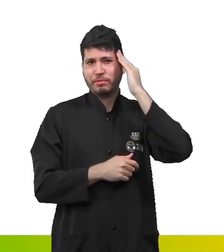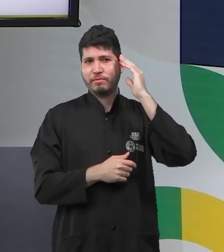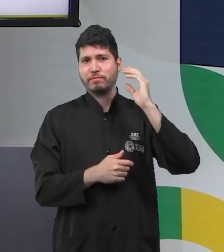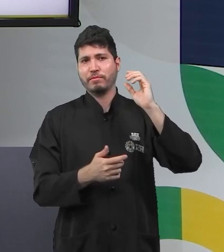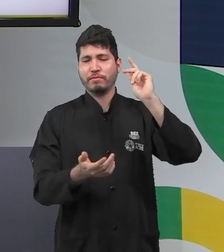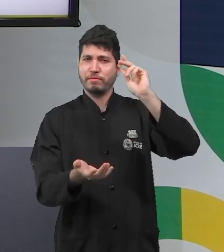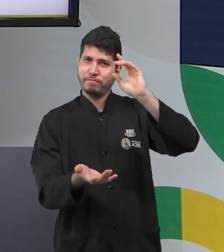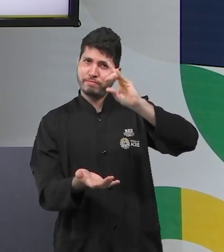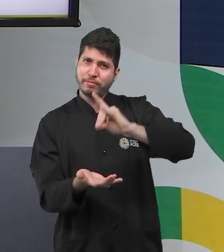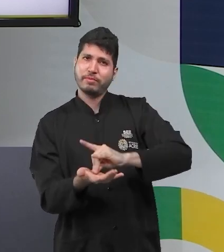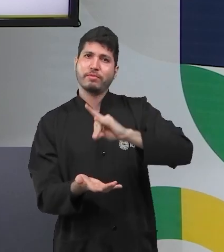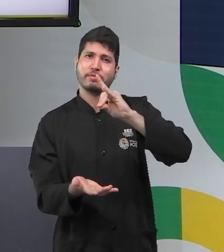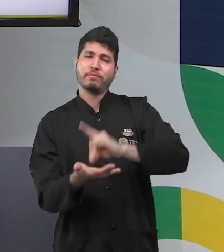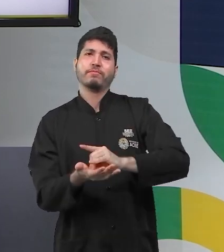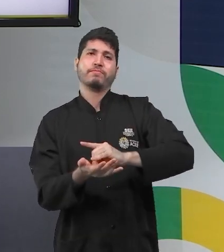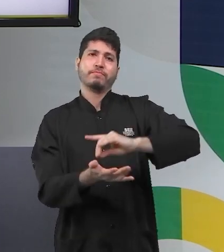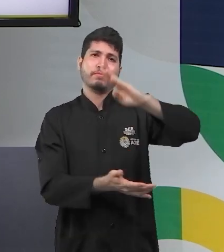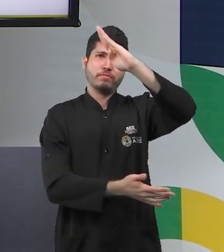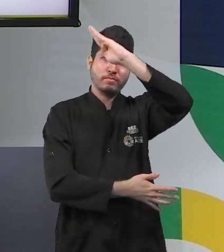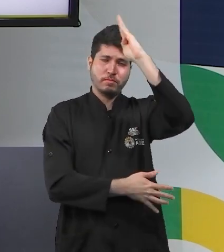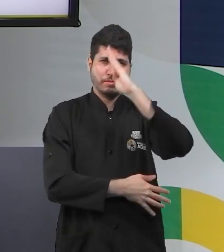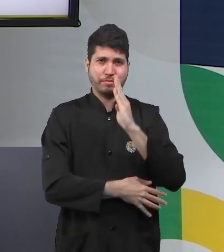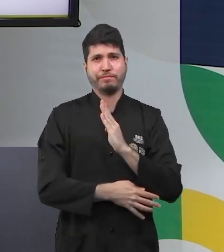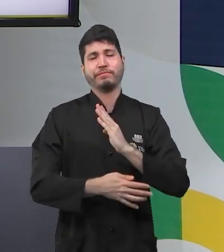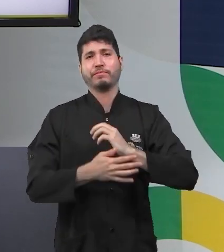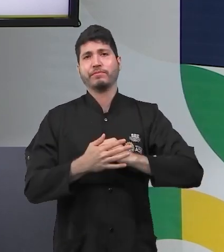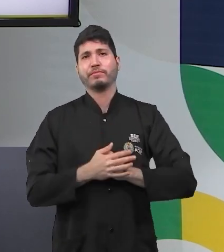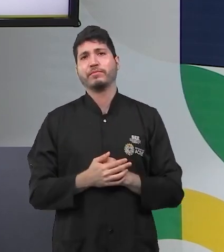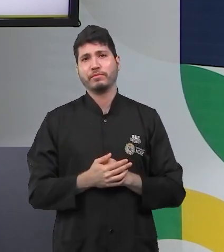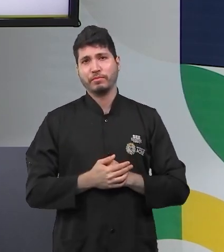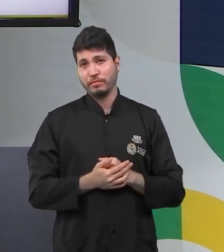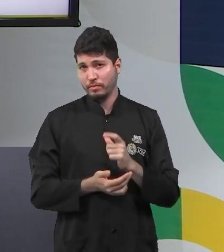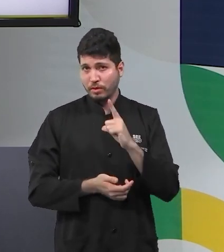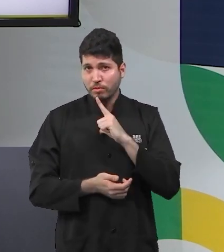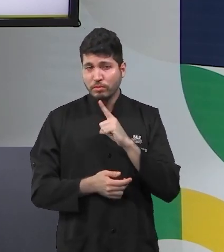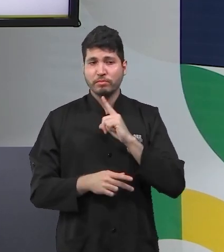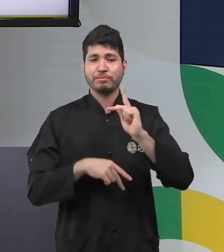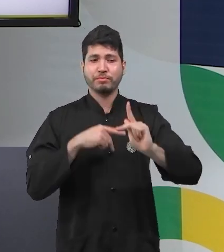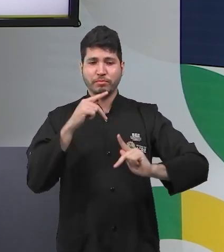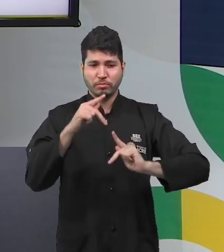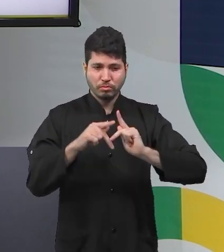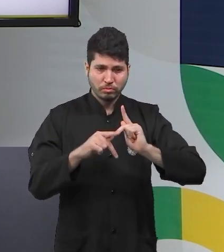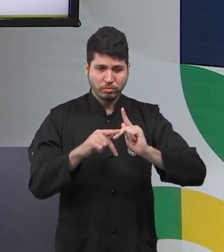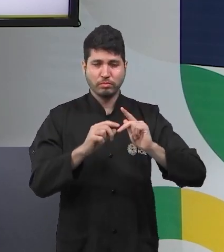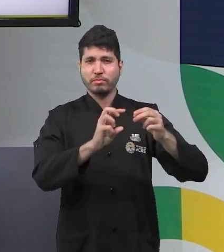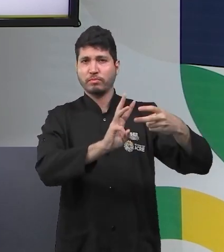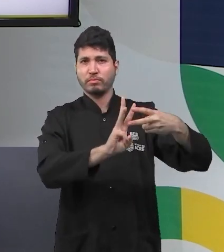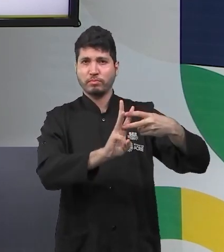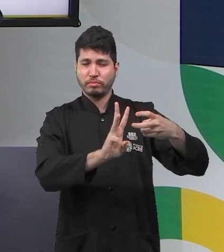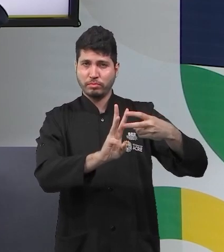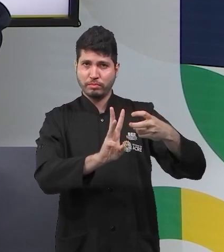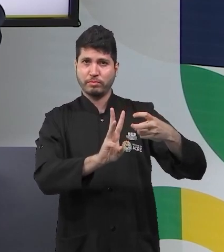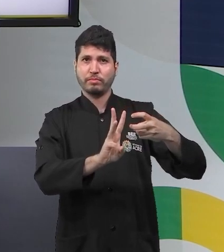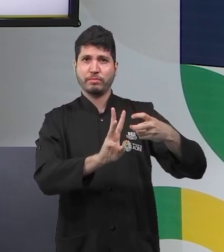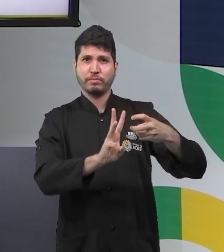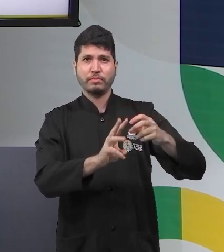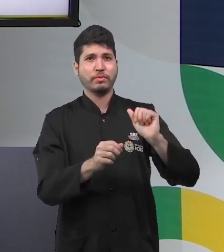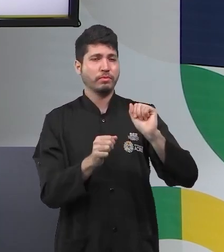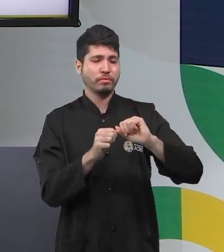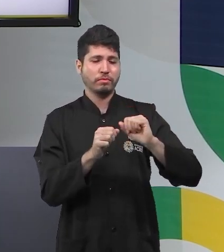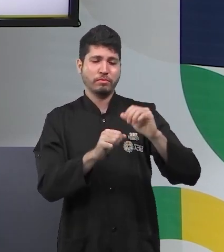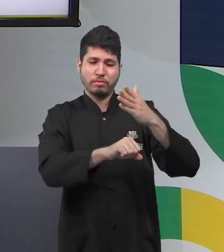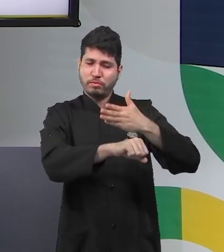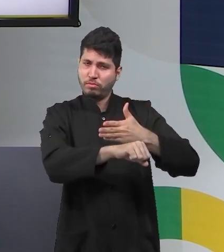brasileiro. Então vamos lá. Temos povos originários e eles fazem as suas